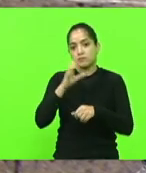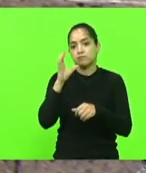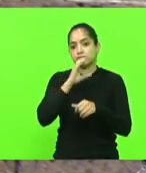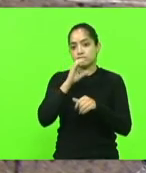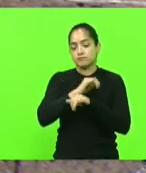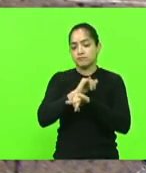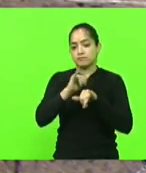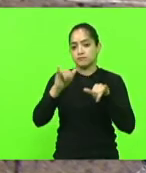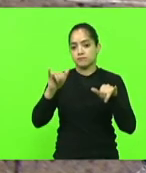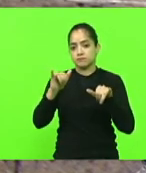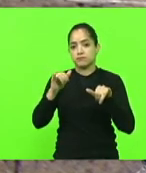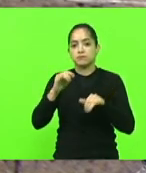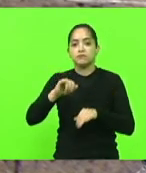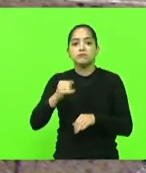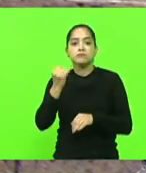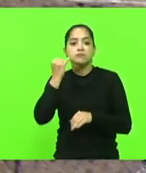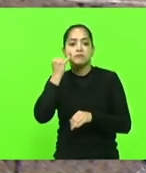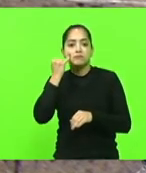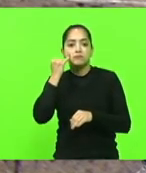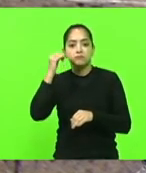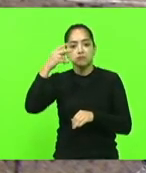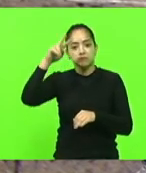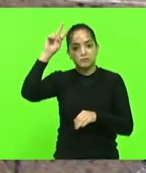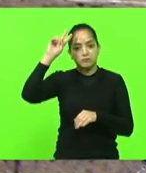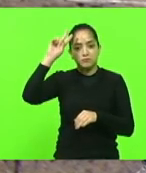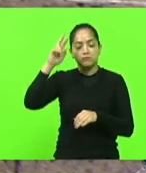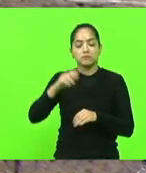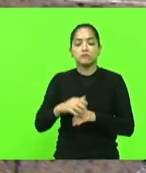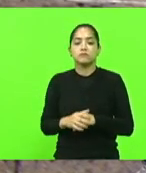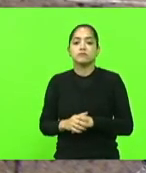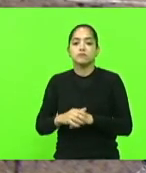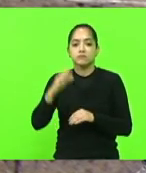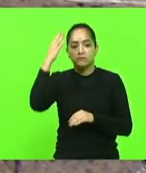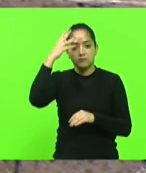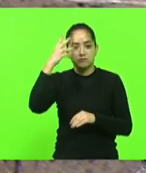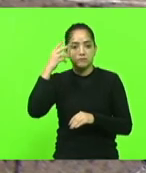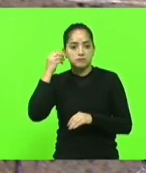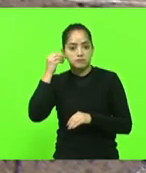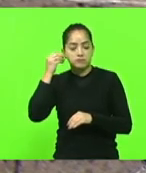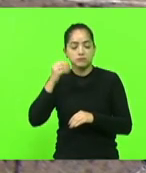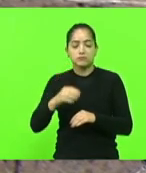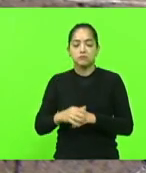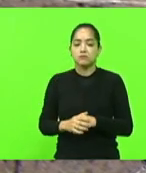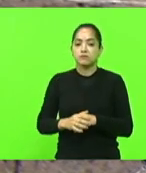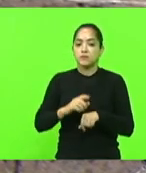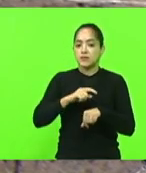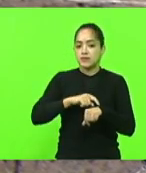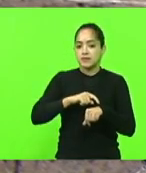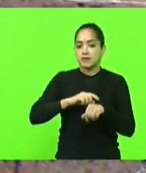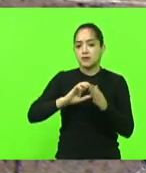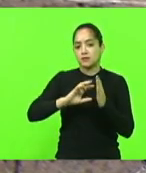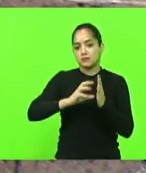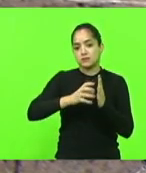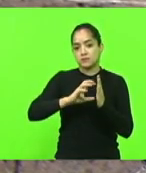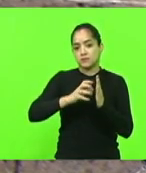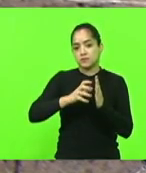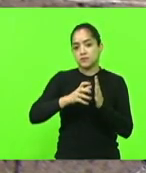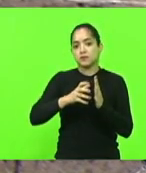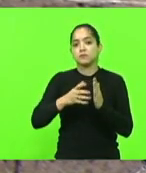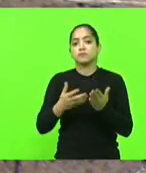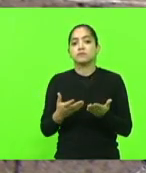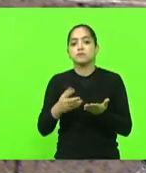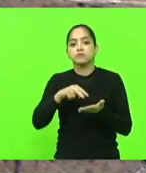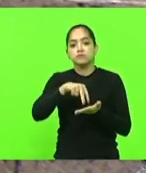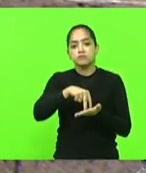o senhor deputado Gessé Lopes, doutor Vicente Caro Preso, Frigo e a senhora deputada Luciane Carminati. Grande expediente, nesse horário destinado aos partidos políticos, fizeram uso da palavra os senhores